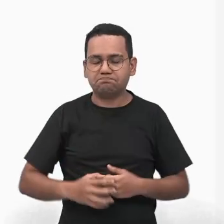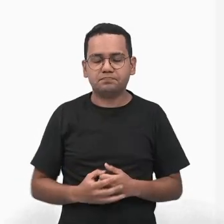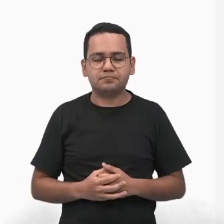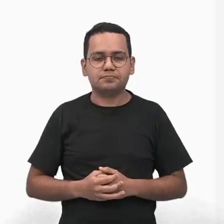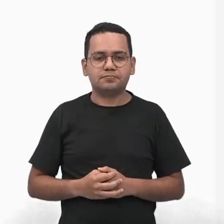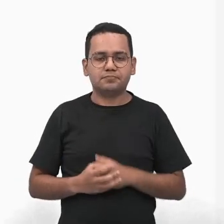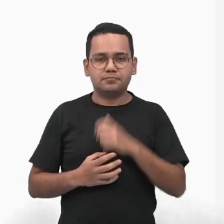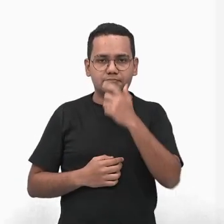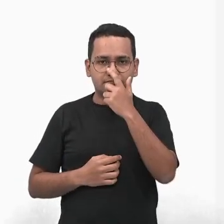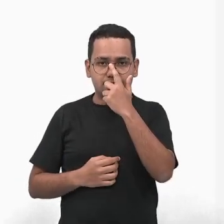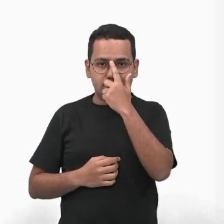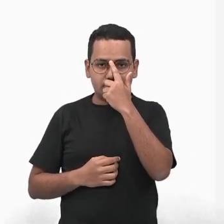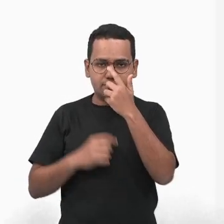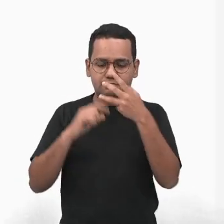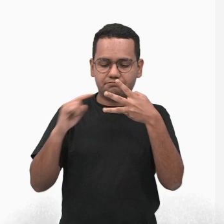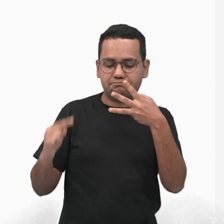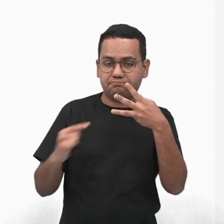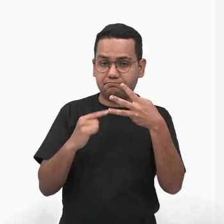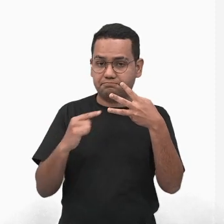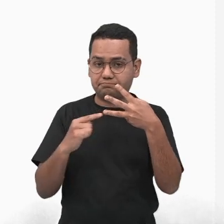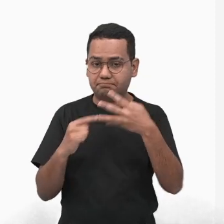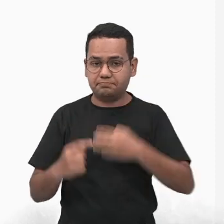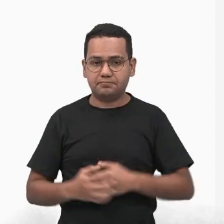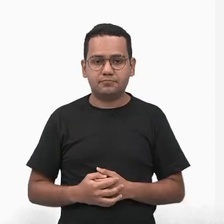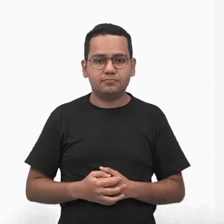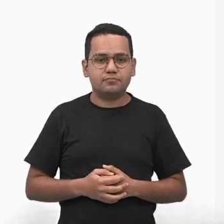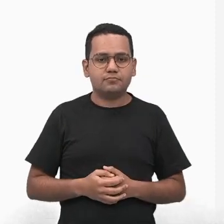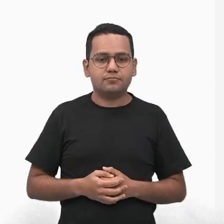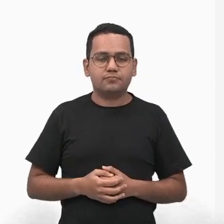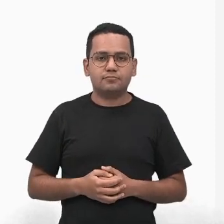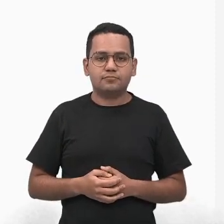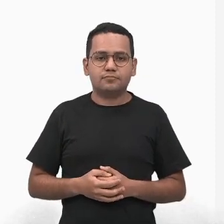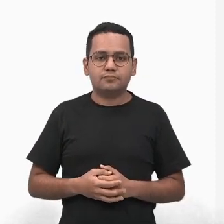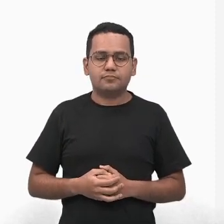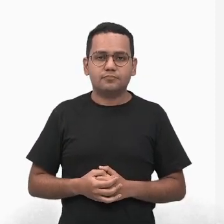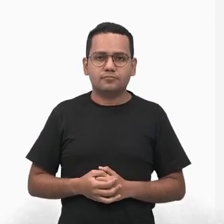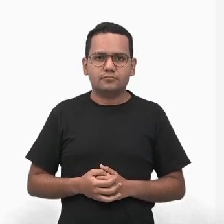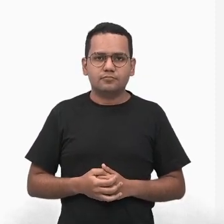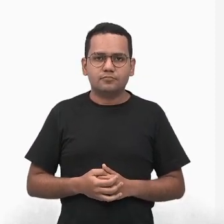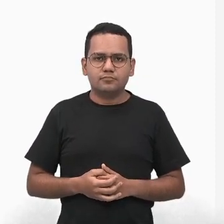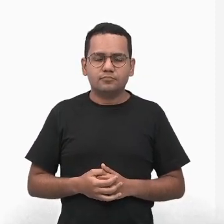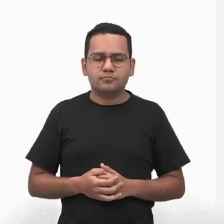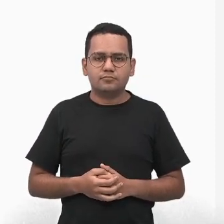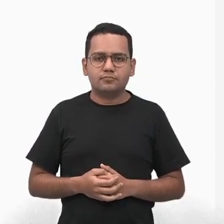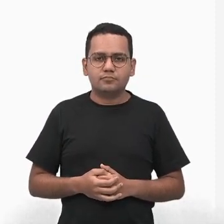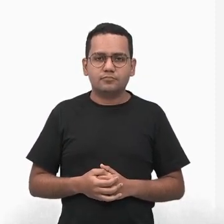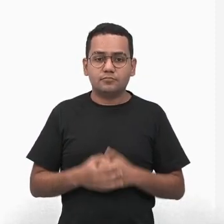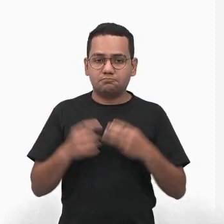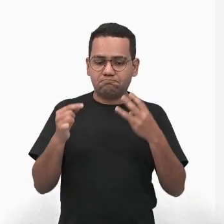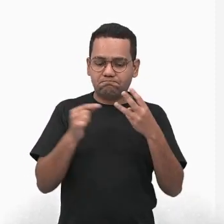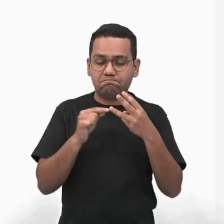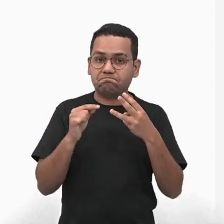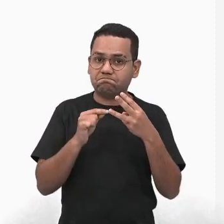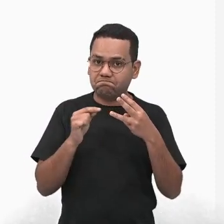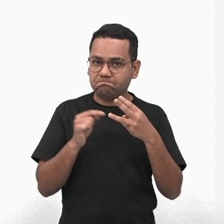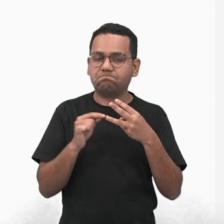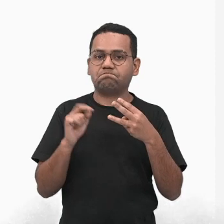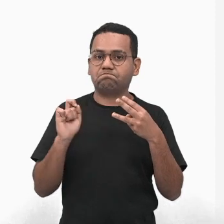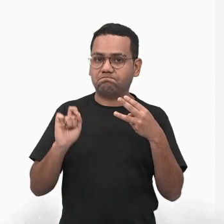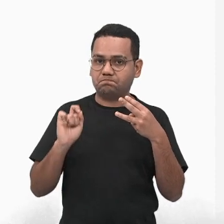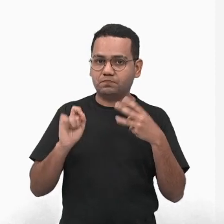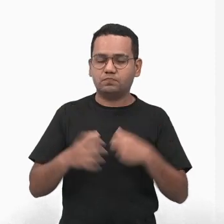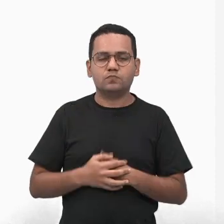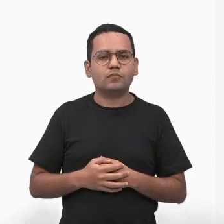vamos lá, conhecer a terceira fase, que é uma nova guerra de movimentos. Justamente essa terceira fase foi a